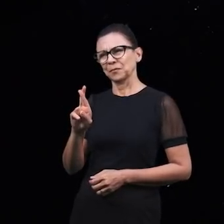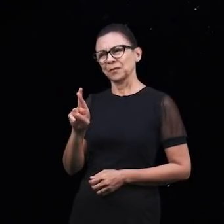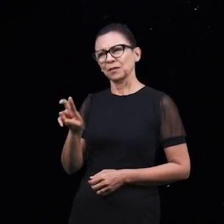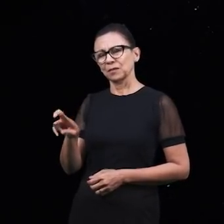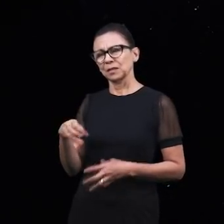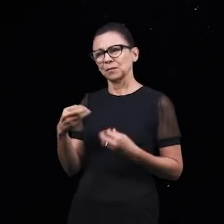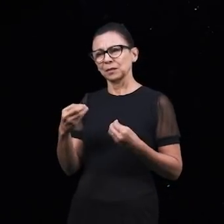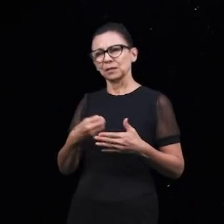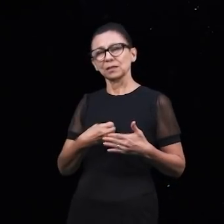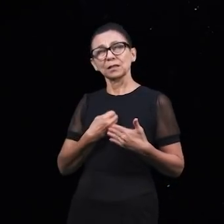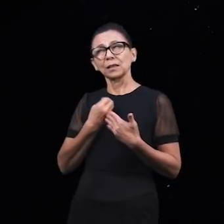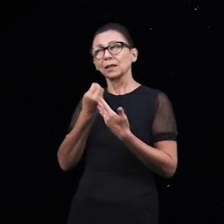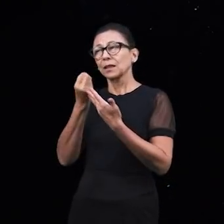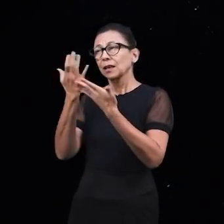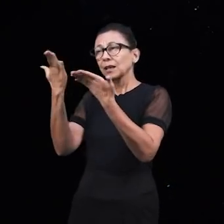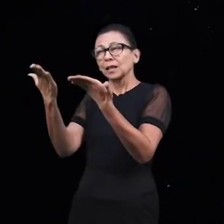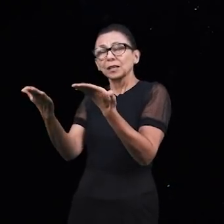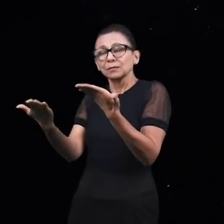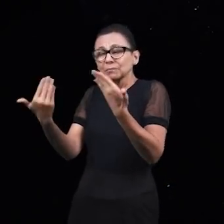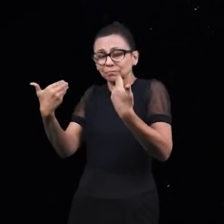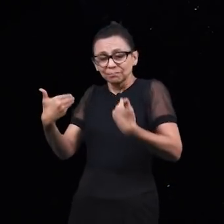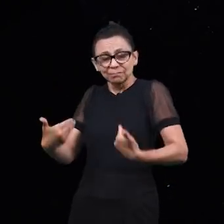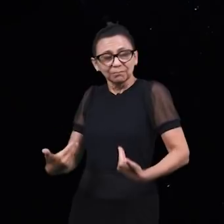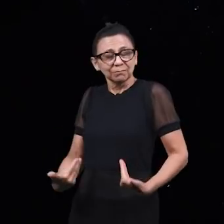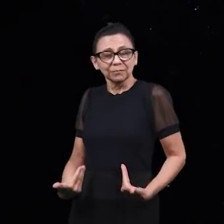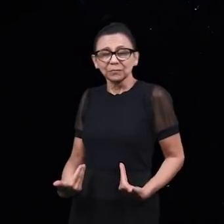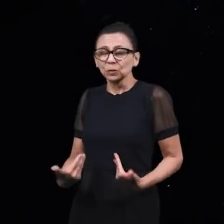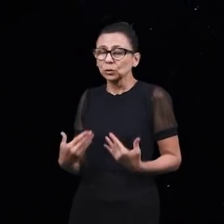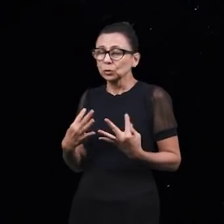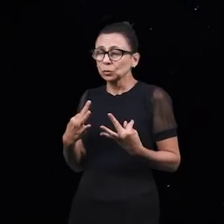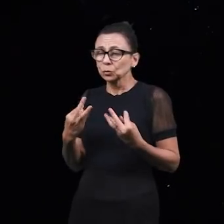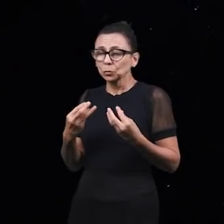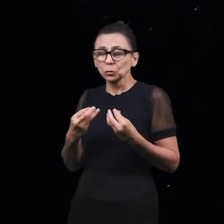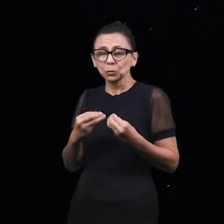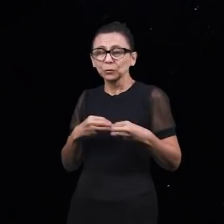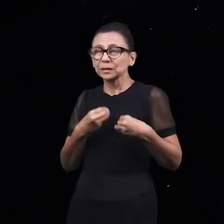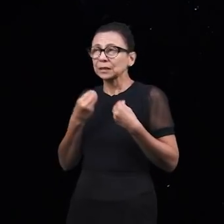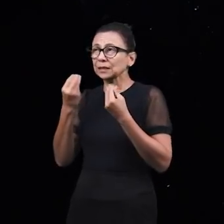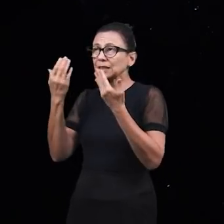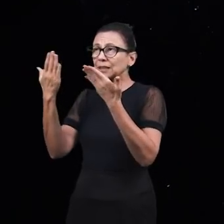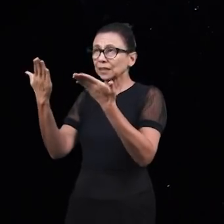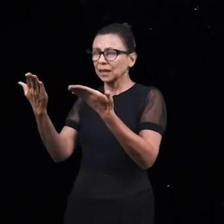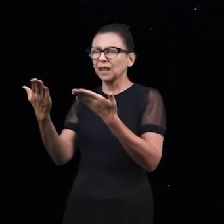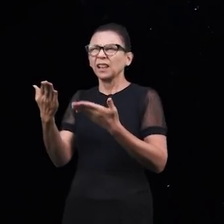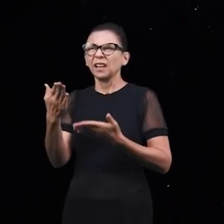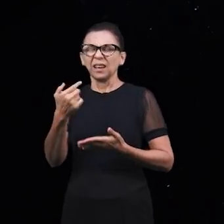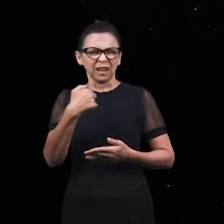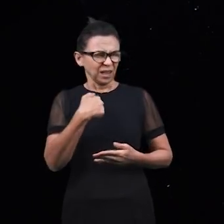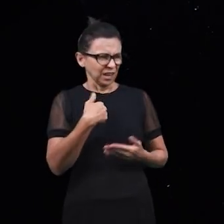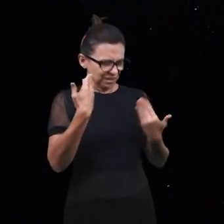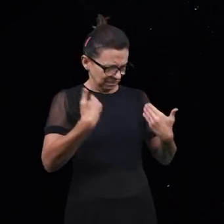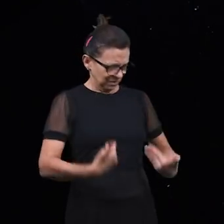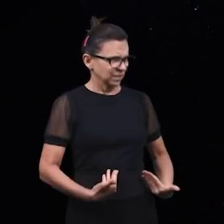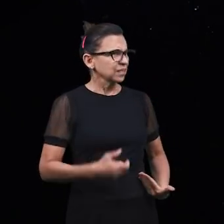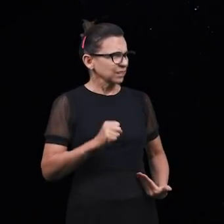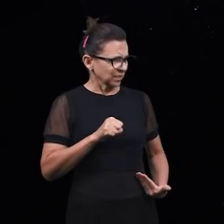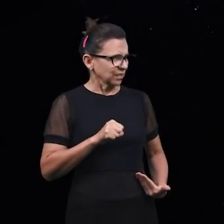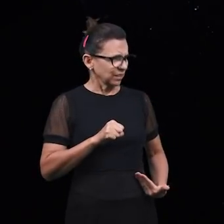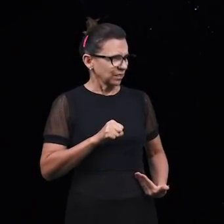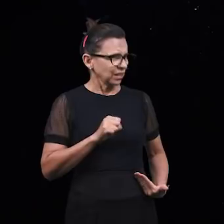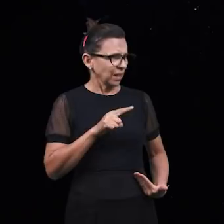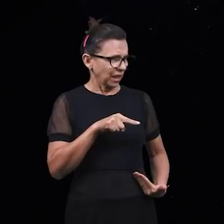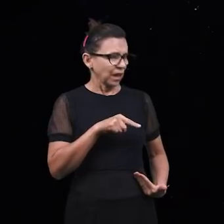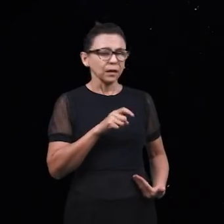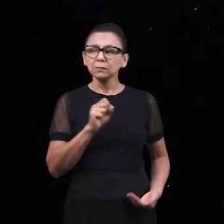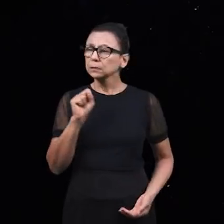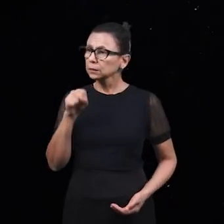respondeu: deve se entregar a Ele tal qual está. Tal qual estou? Insiste Charlotte. Sim,